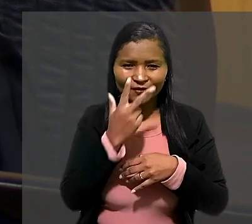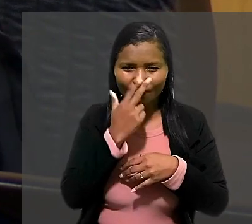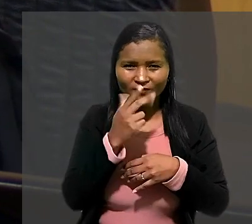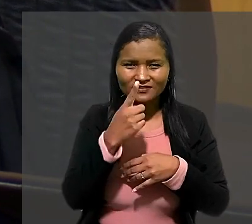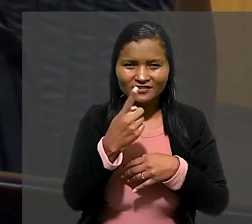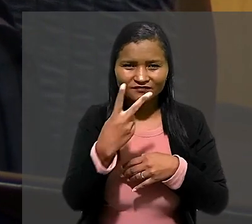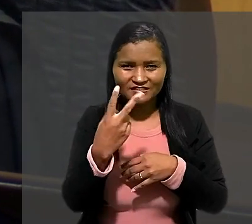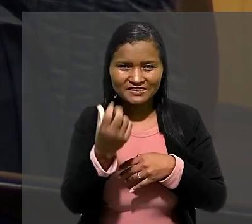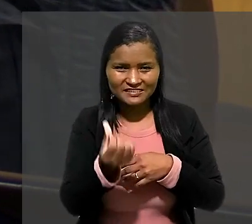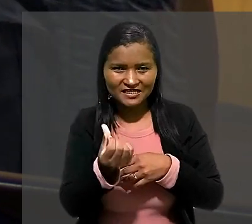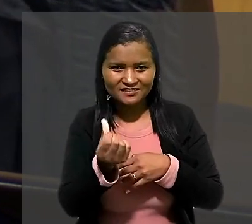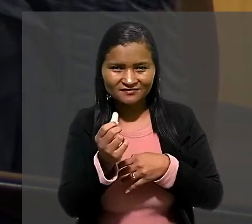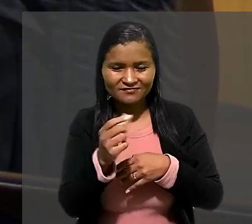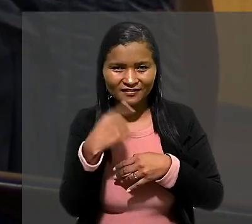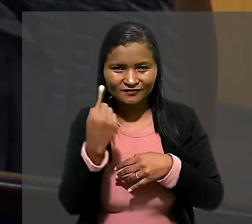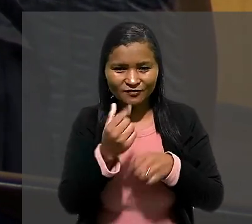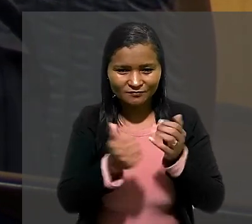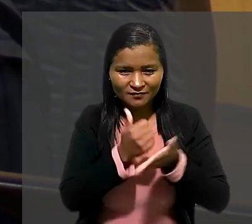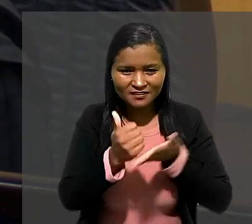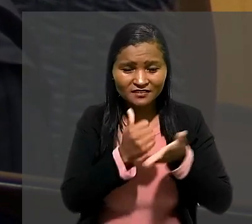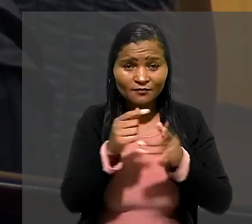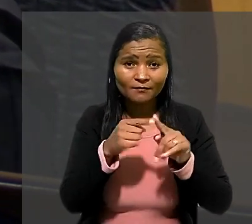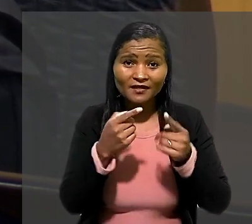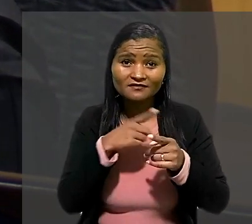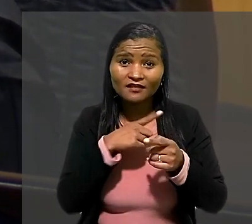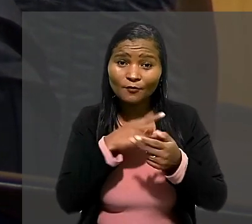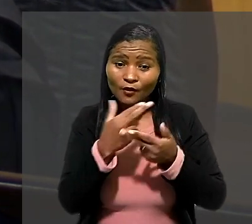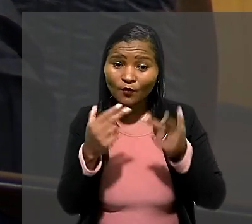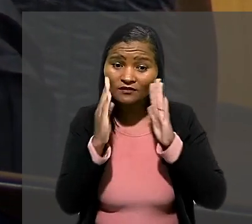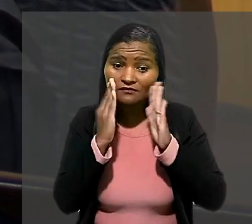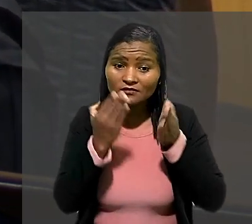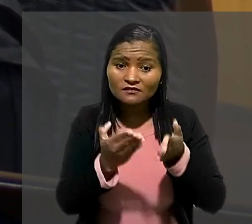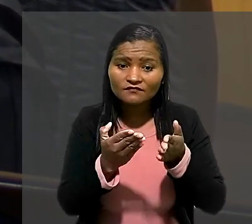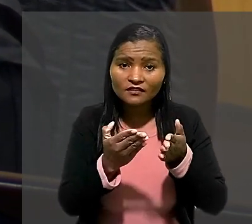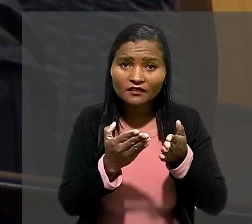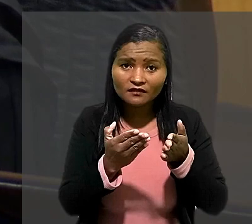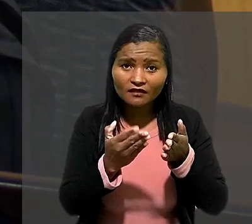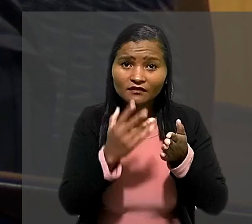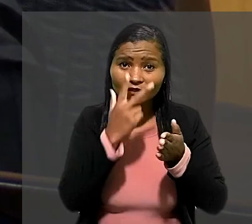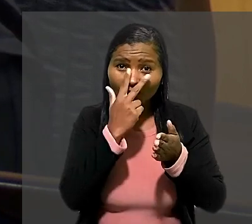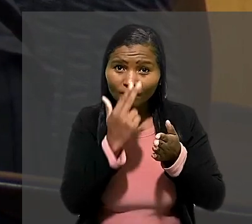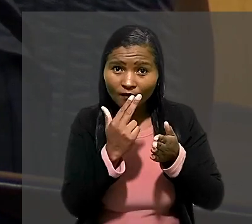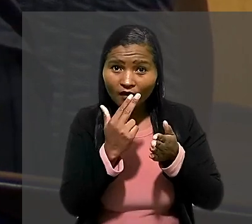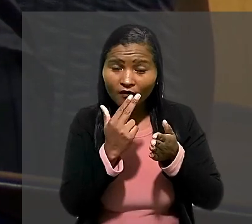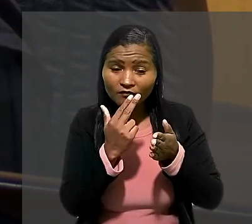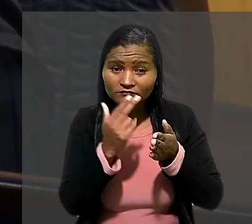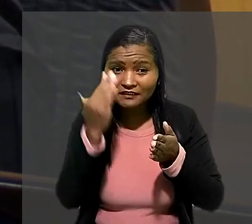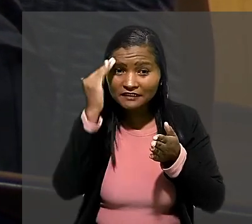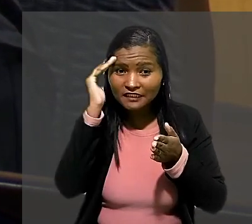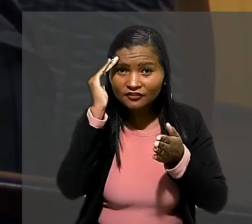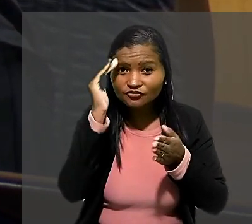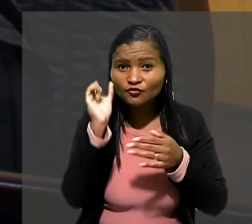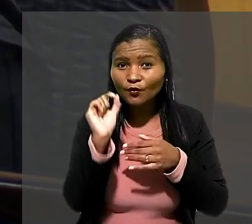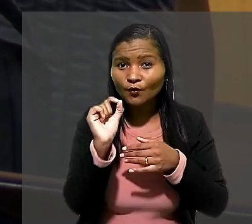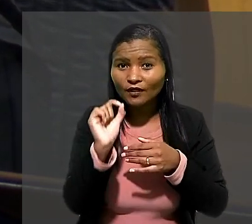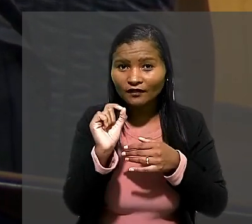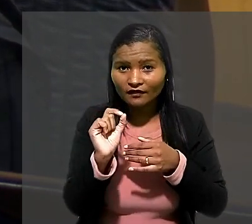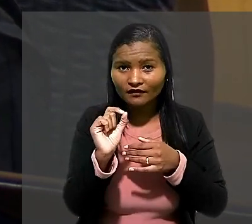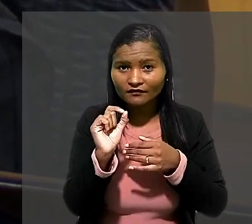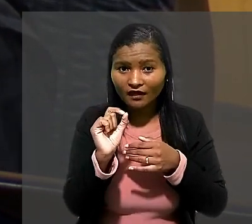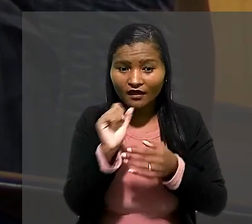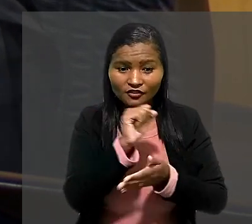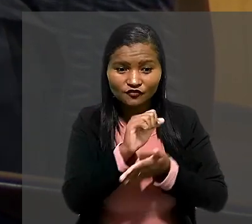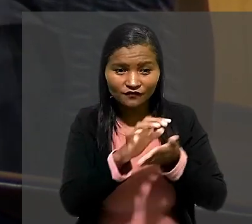fosse a 126, ela traz essa peculiaridade, que ela diz assim, bom, presume-se sempre